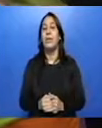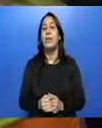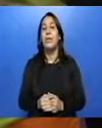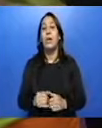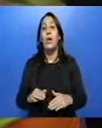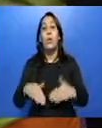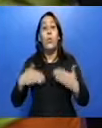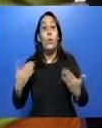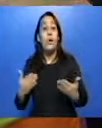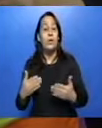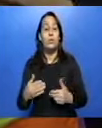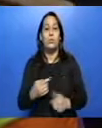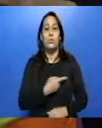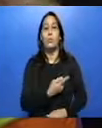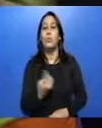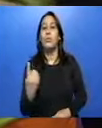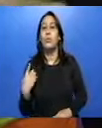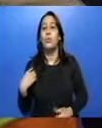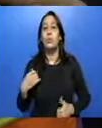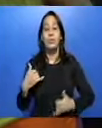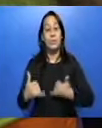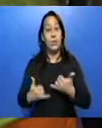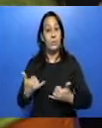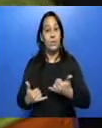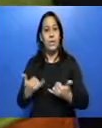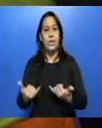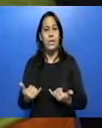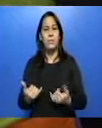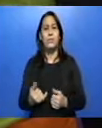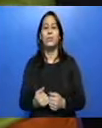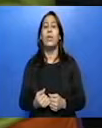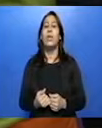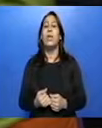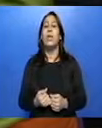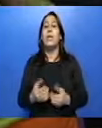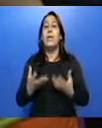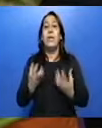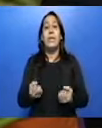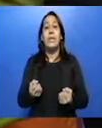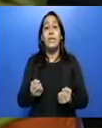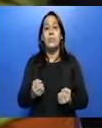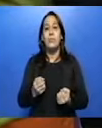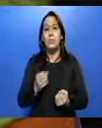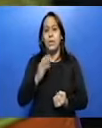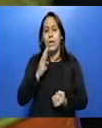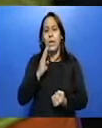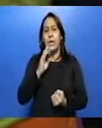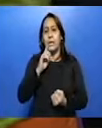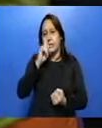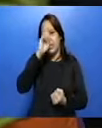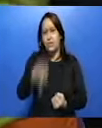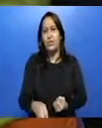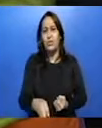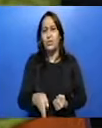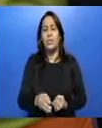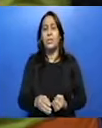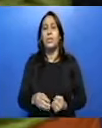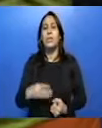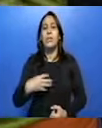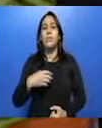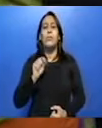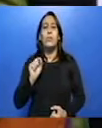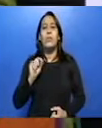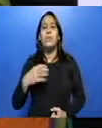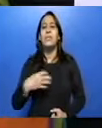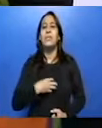gente está entusiasmado, ansioso para ver, fazer uma decisão. Então, qual que é a sensação? Eu